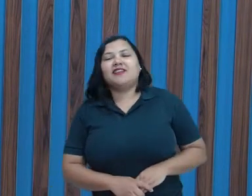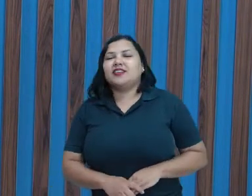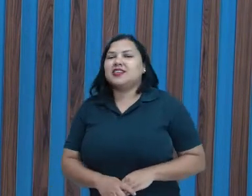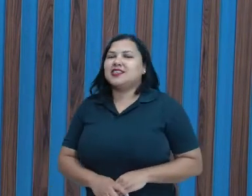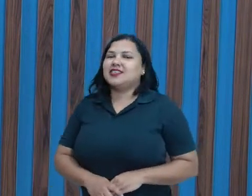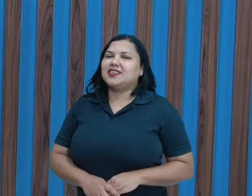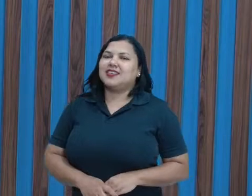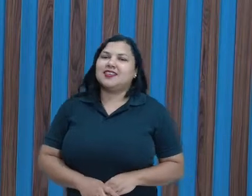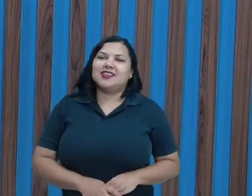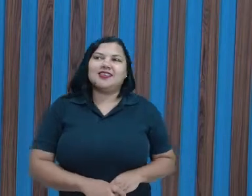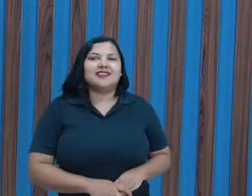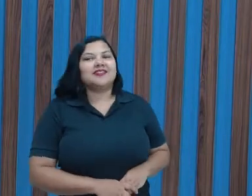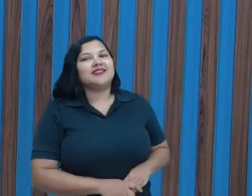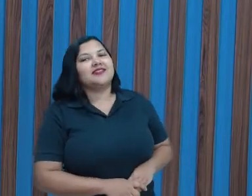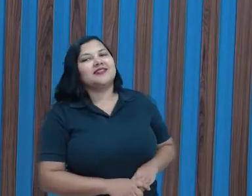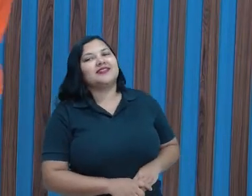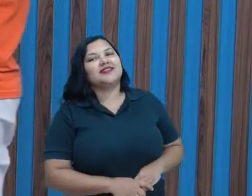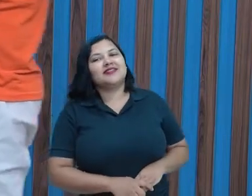in heaven.